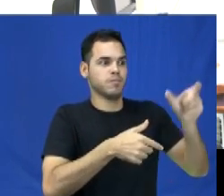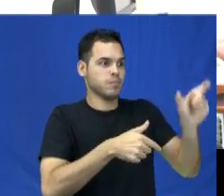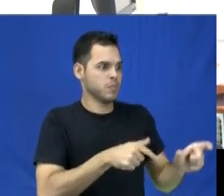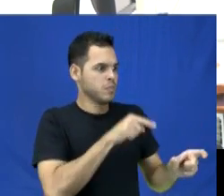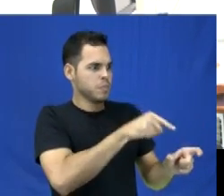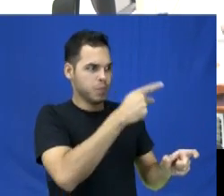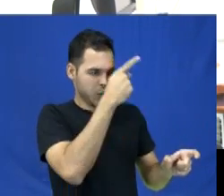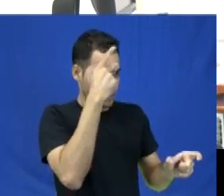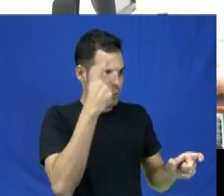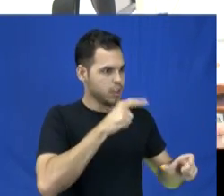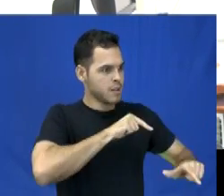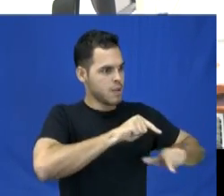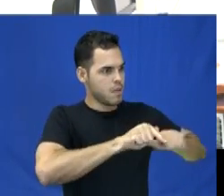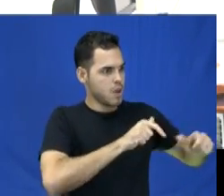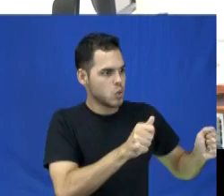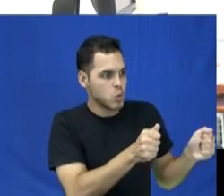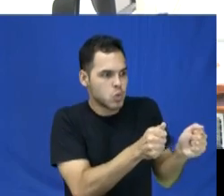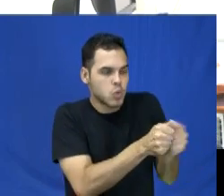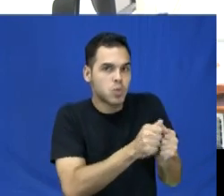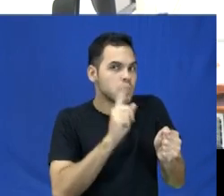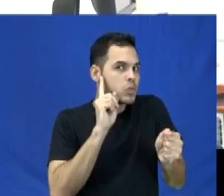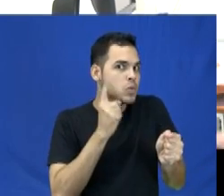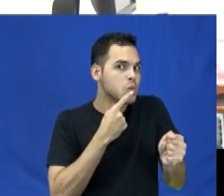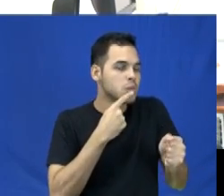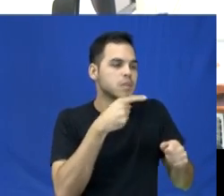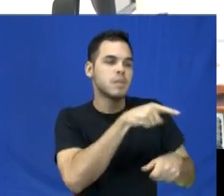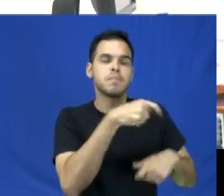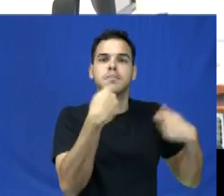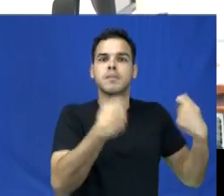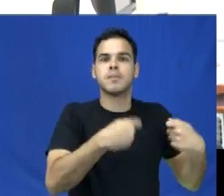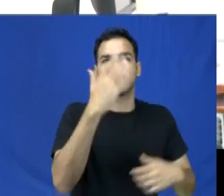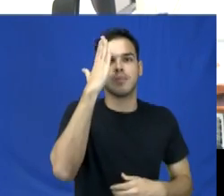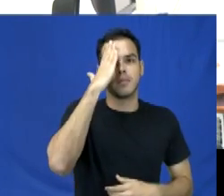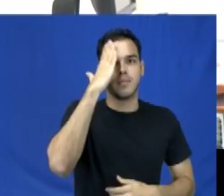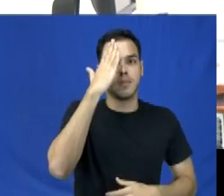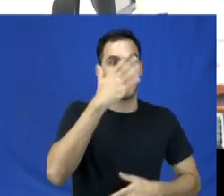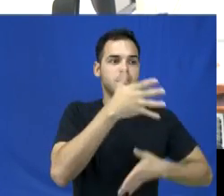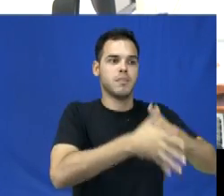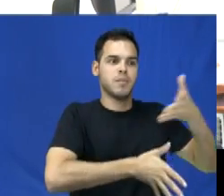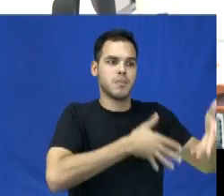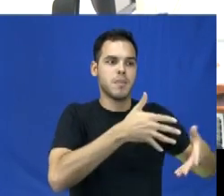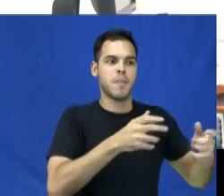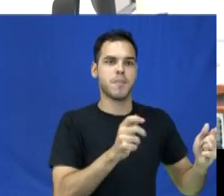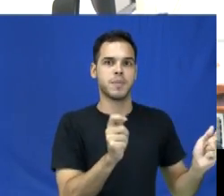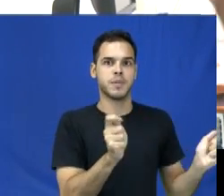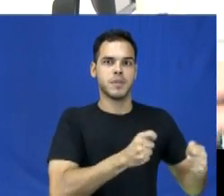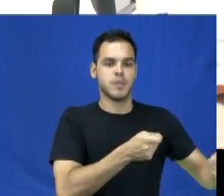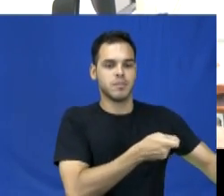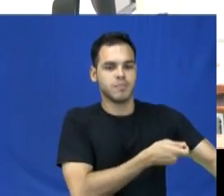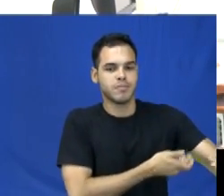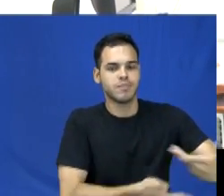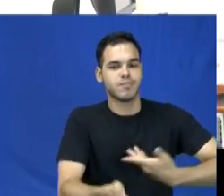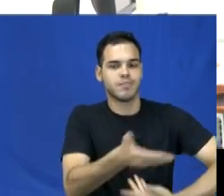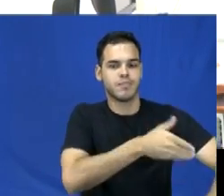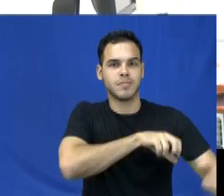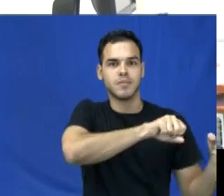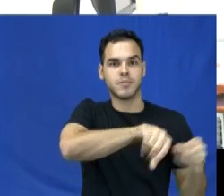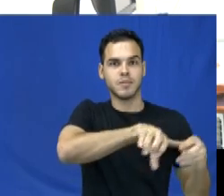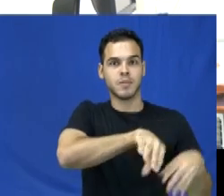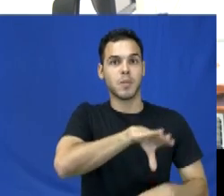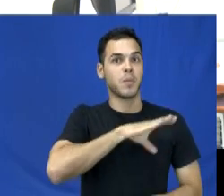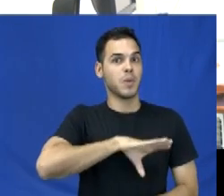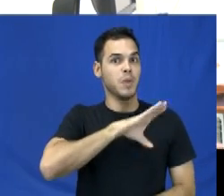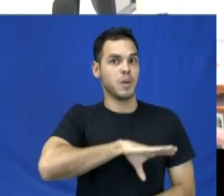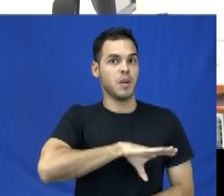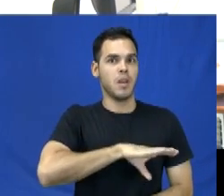vai trabalhar, compartilhar os saberes com o surdo, precisa saber a língua de sinais para poder compartilhar saberes da língua